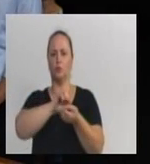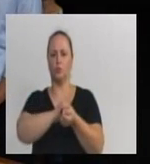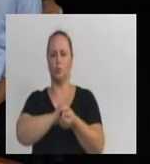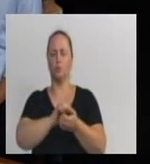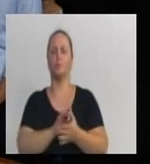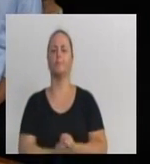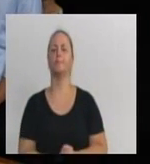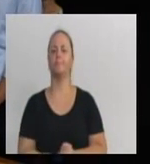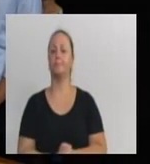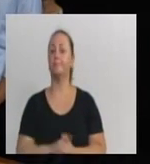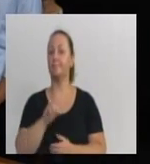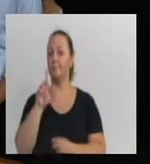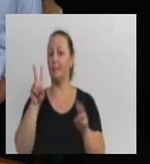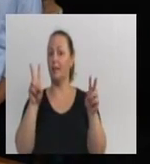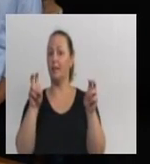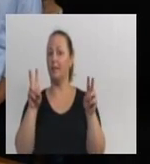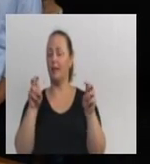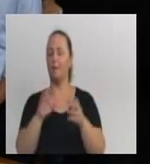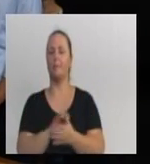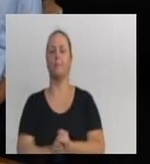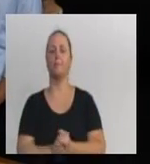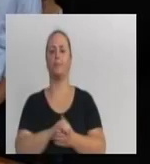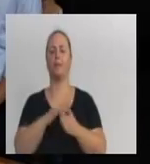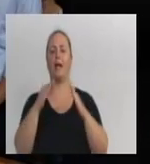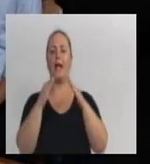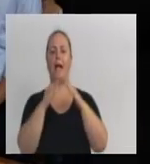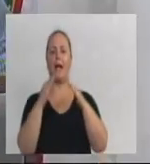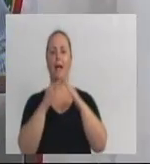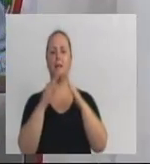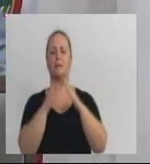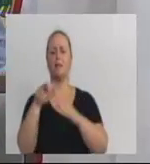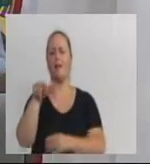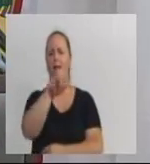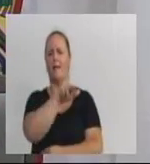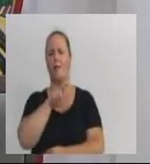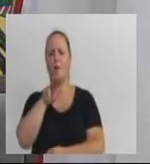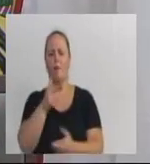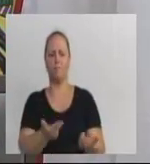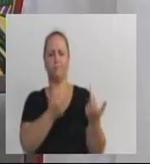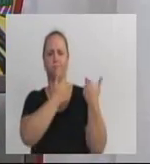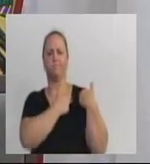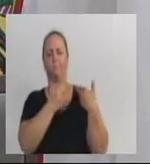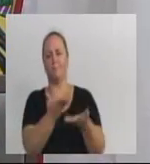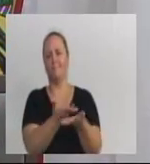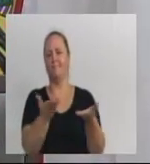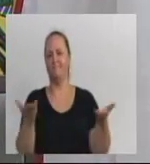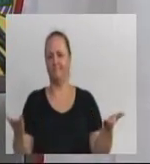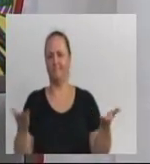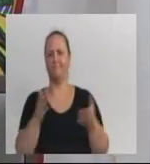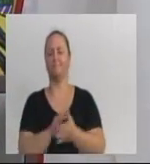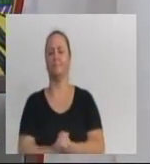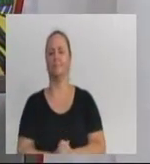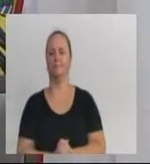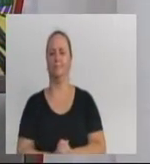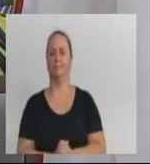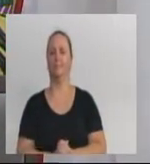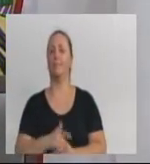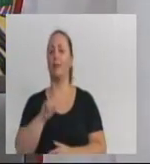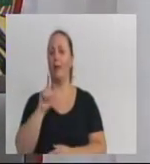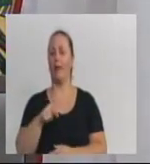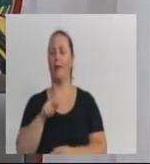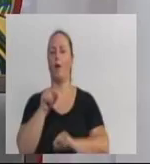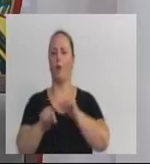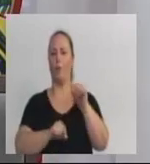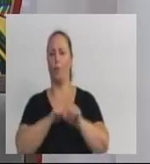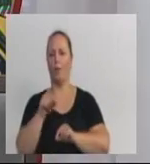extremamente importante, que é Casa Comum, Nossa Responsabilidade. Trata da questão do tratamento do esgoto, da